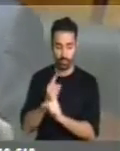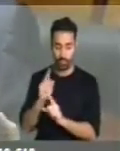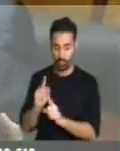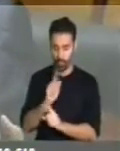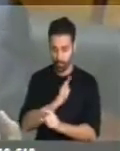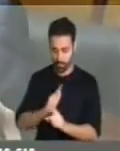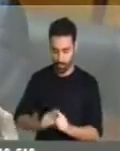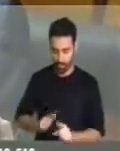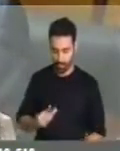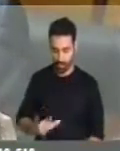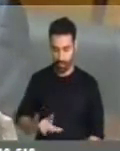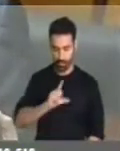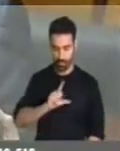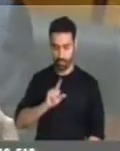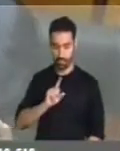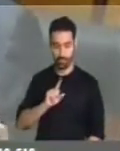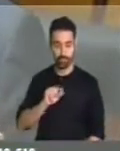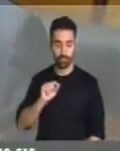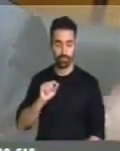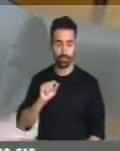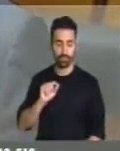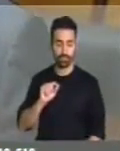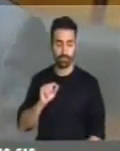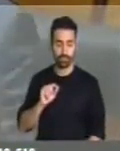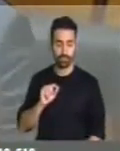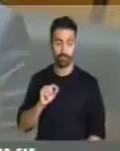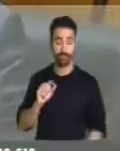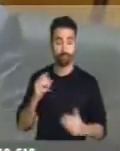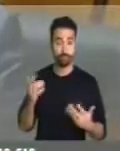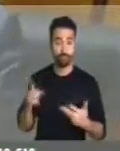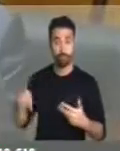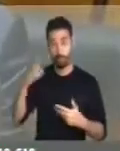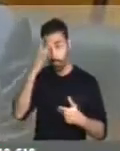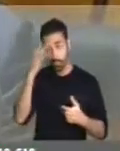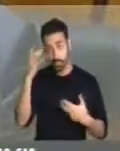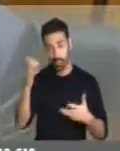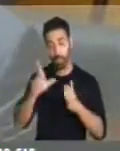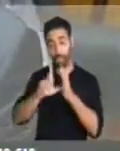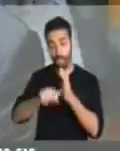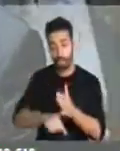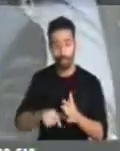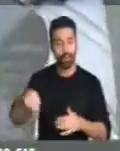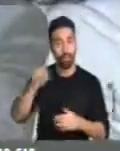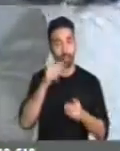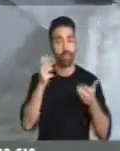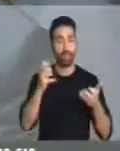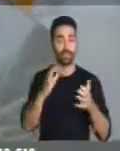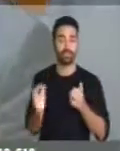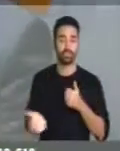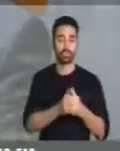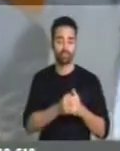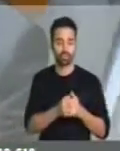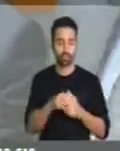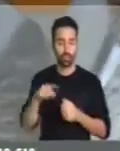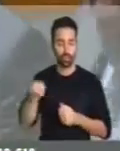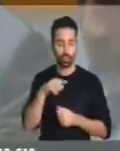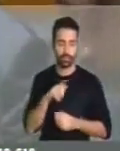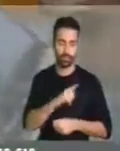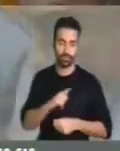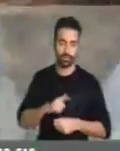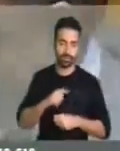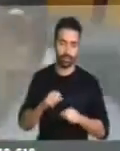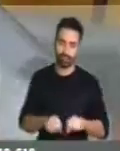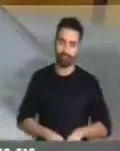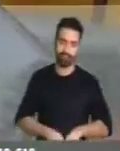passado, mas que infelizmente eles jogaram de água abaixo. Então, aqueles que querem adiar são aqueles que querem esconder o estrago que foi